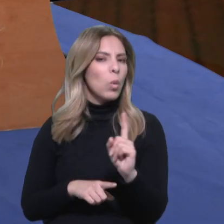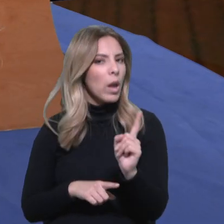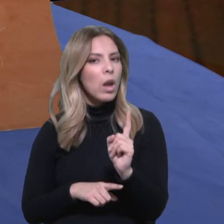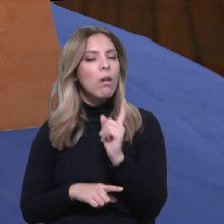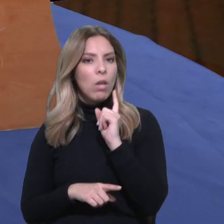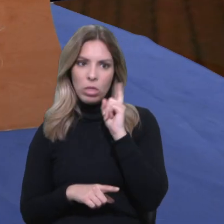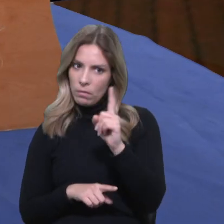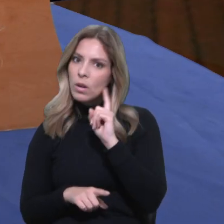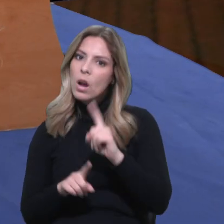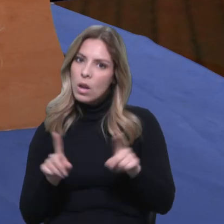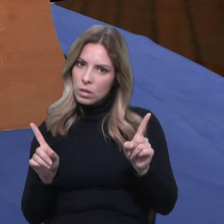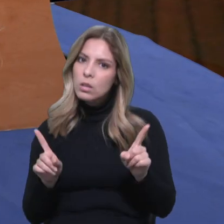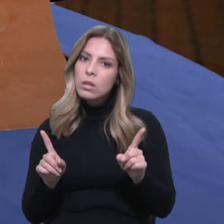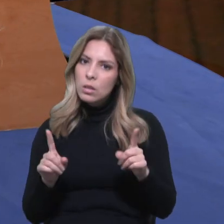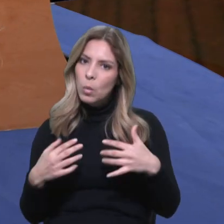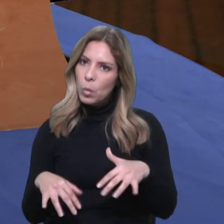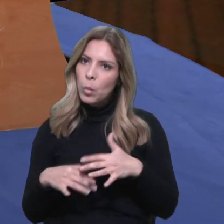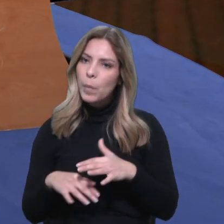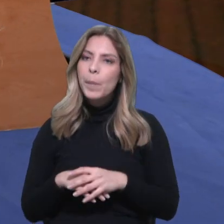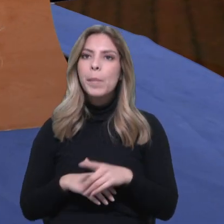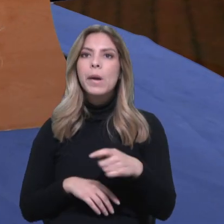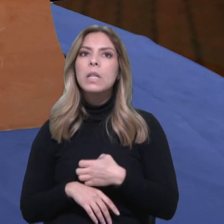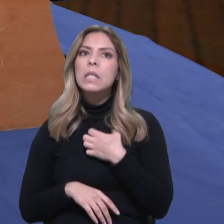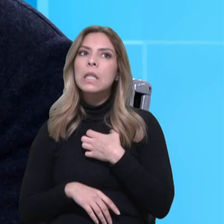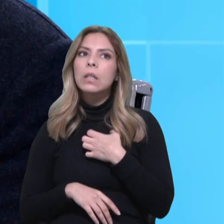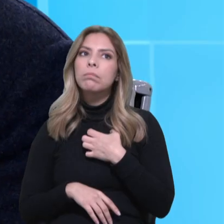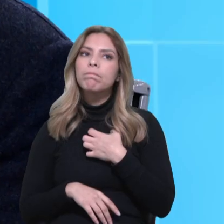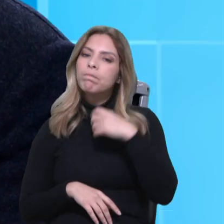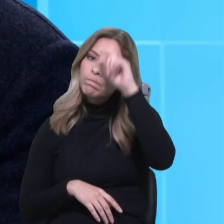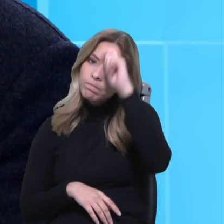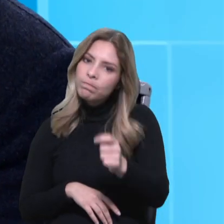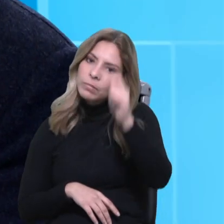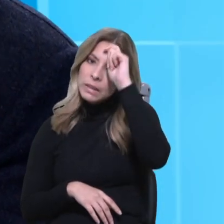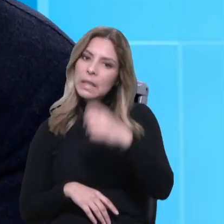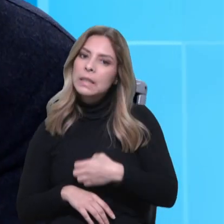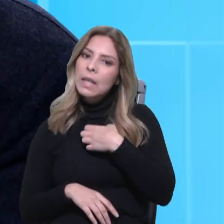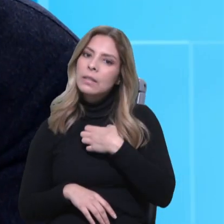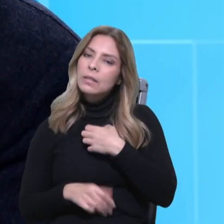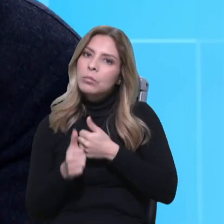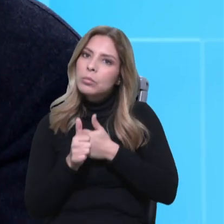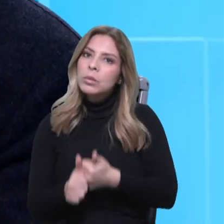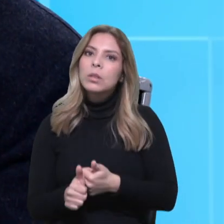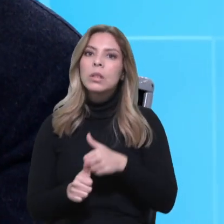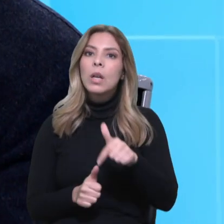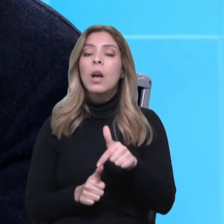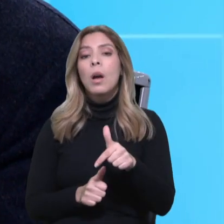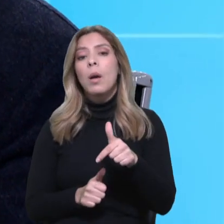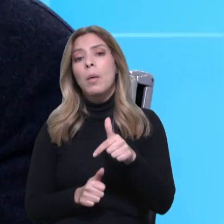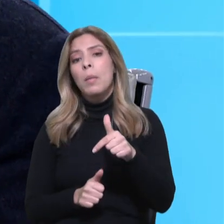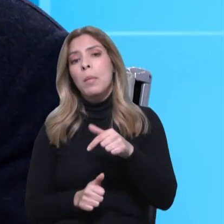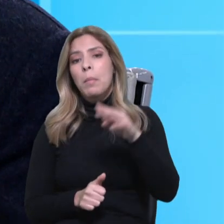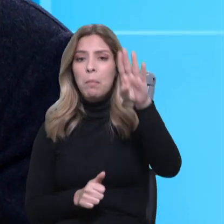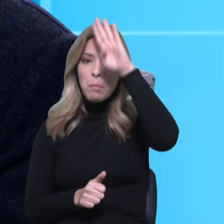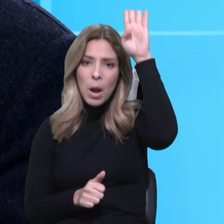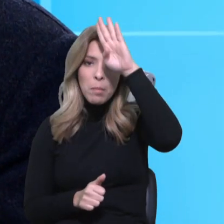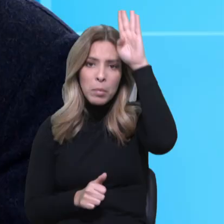é? Porque cada um, de facto, se sente acolhido, se sente respeitado e encontramos sempre, e acho que é isto que o Papa diz quando fala em harmonia, eu costumo